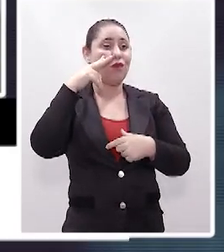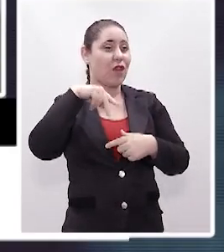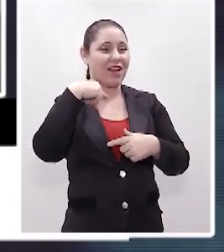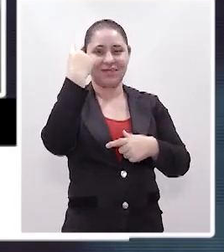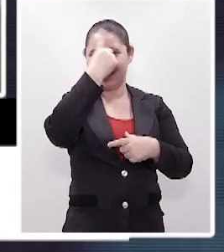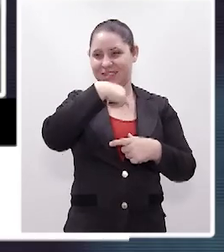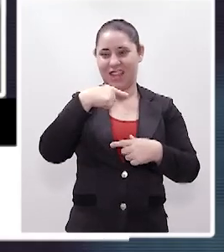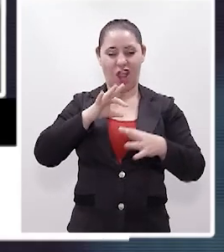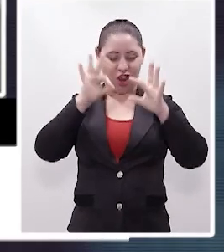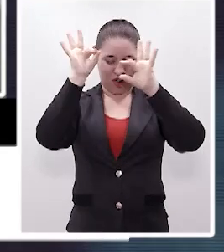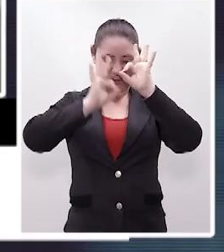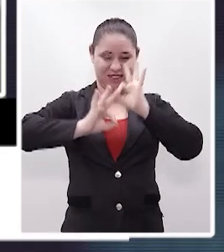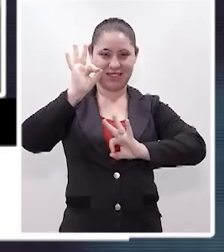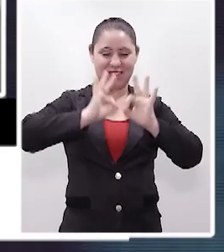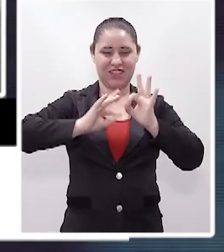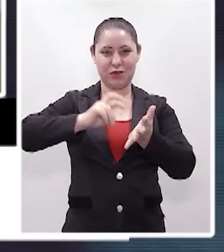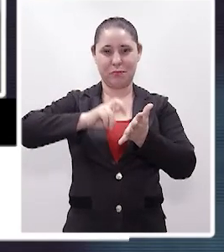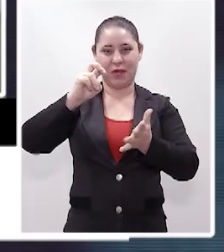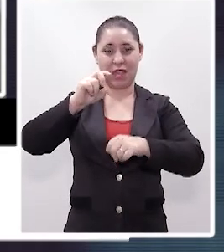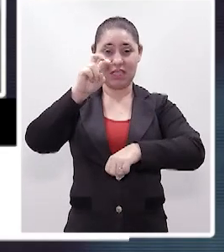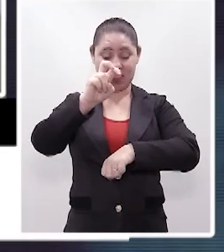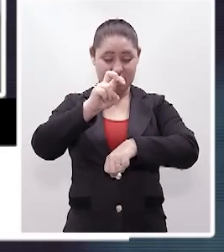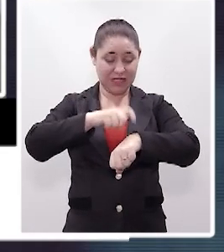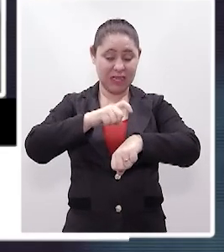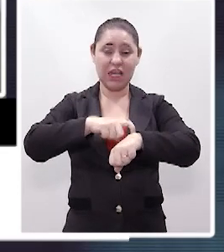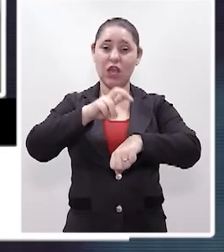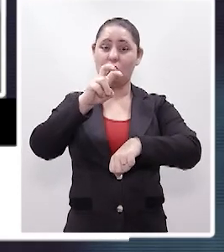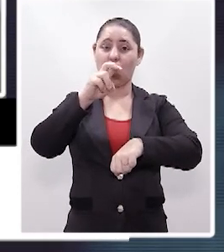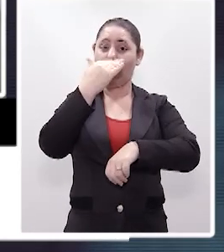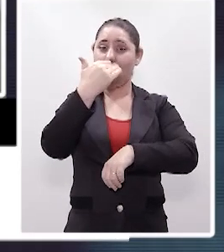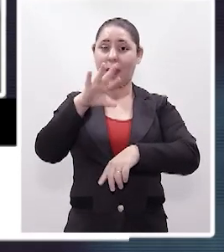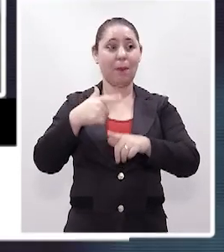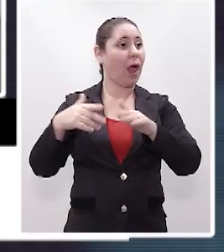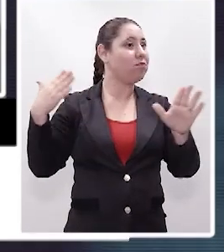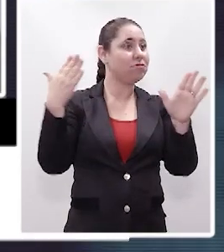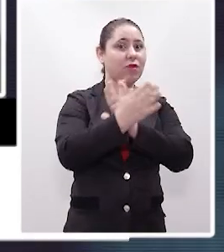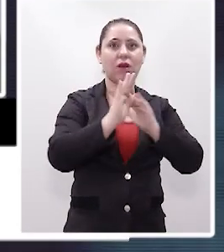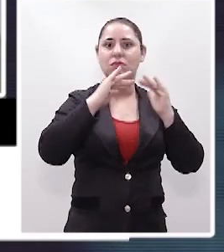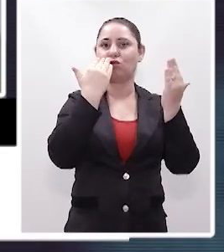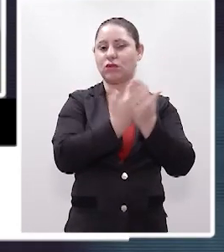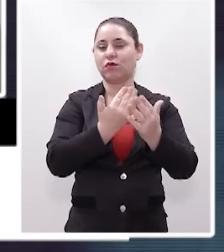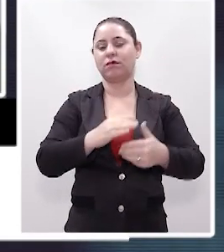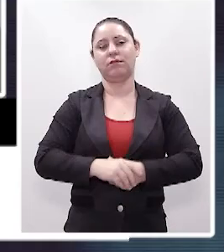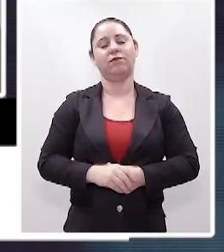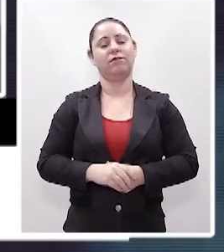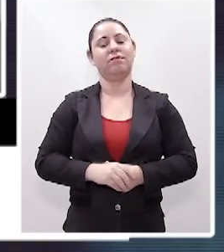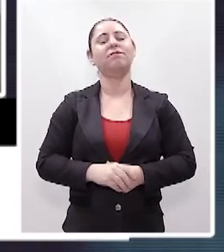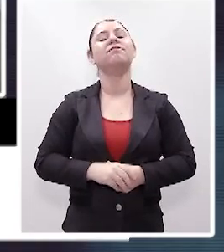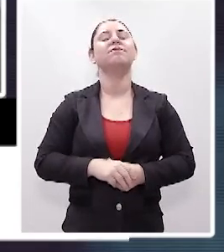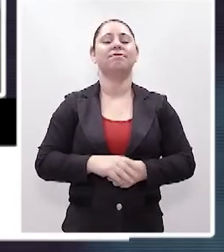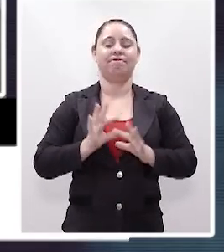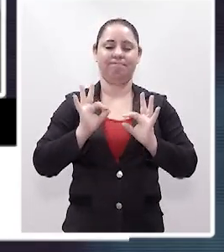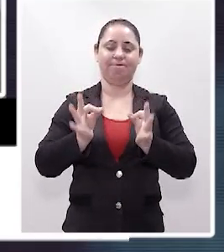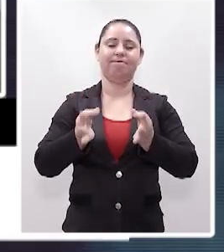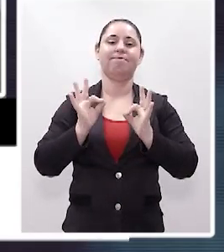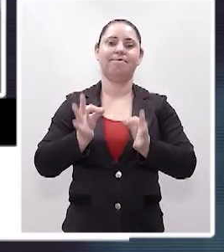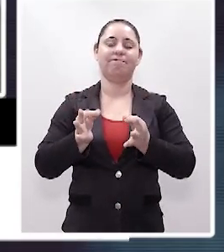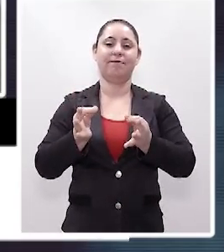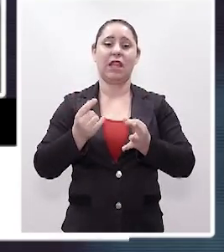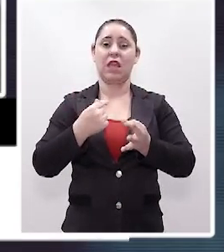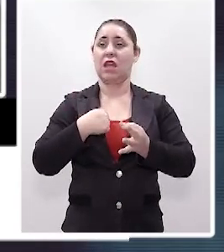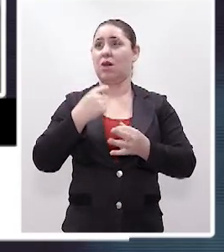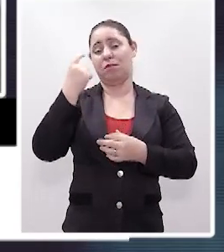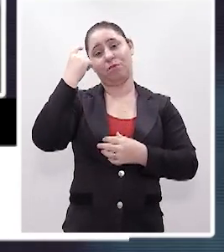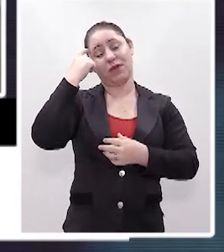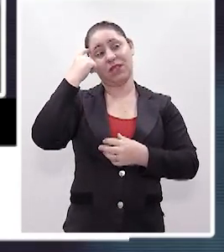deles se arrumando, ele estuda pela manhã, 5h30 ele está de pé, porque já quer vazar para a escola. Tipo assim, exatamente. É o momento que eu tenho